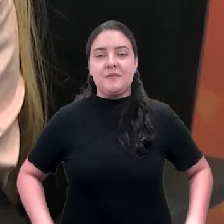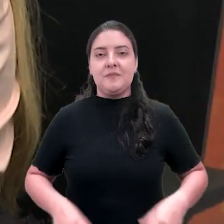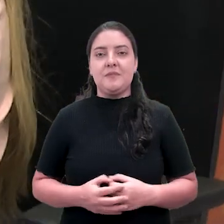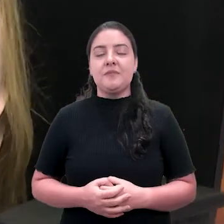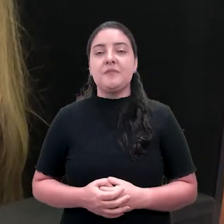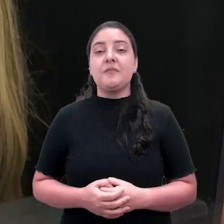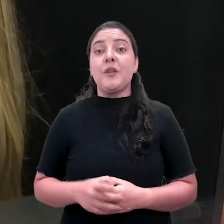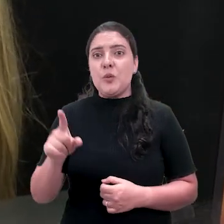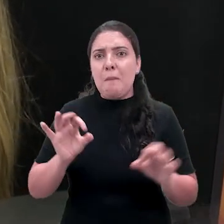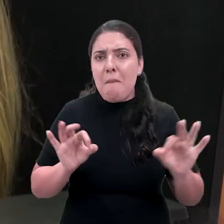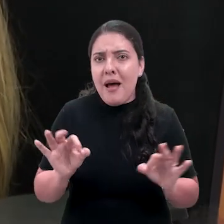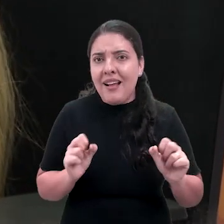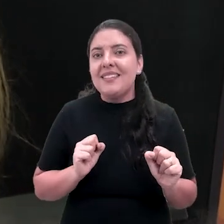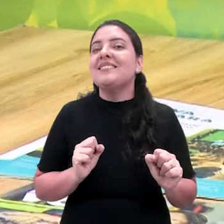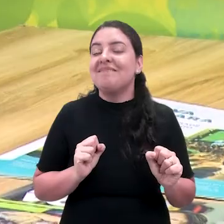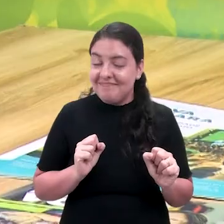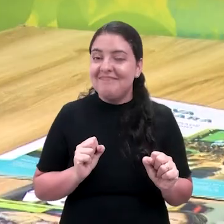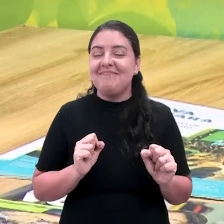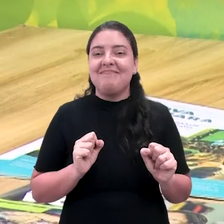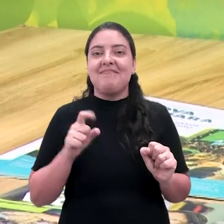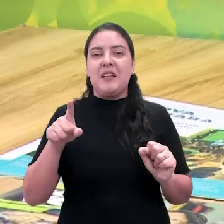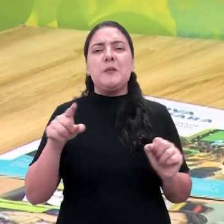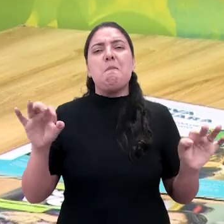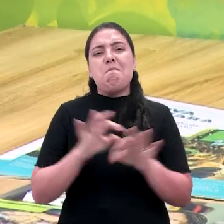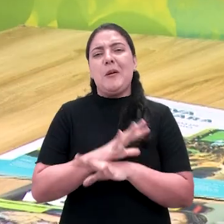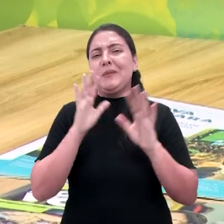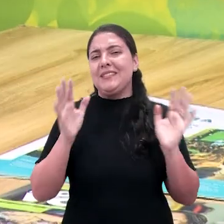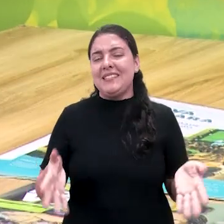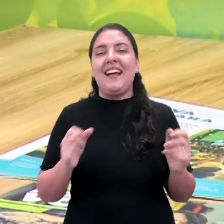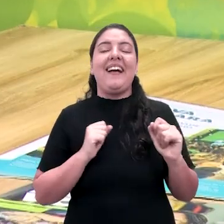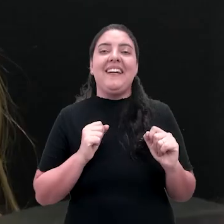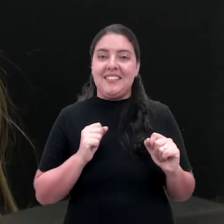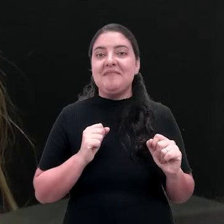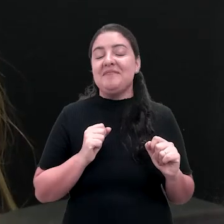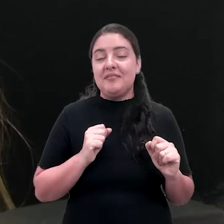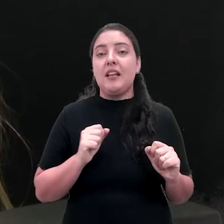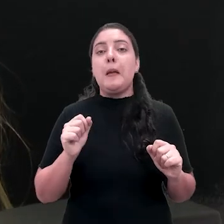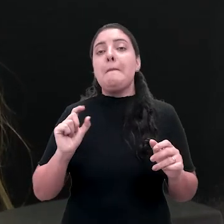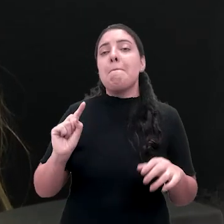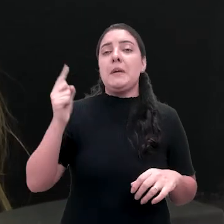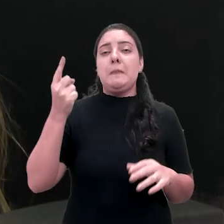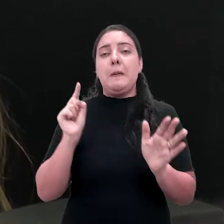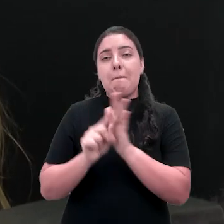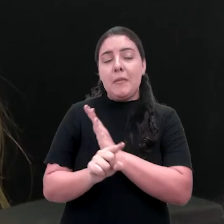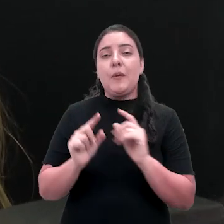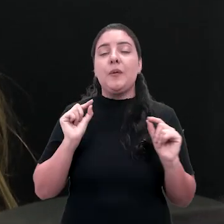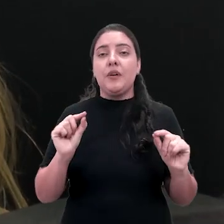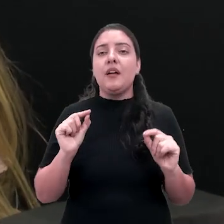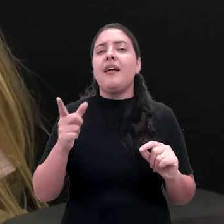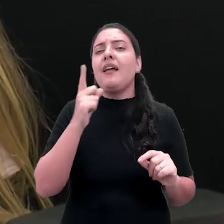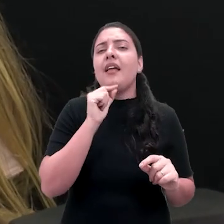Tá preparada? Estou. Você já veio pronta, amiga. A verdade é essa. A primeira pergunta do Trio Inspira é: quem